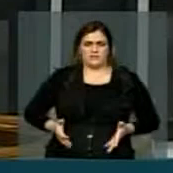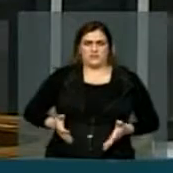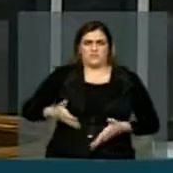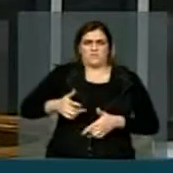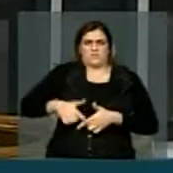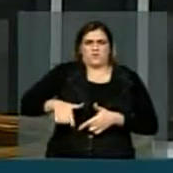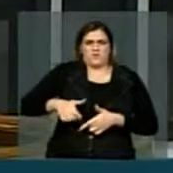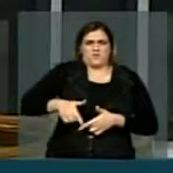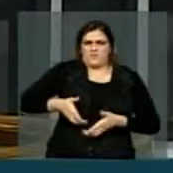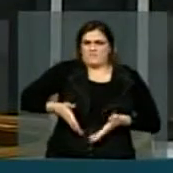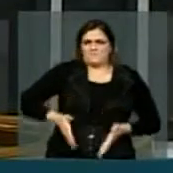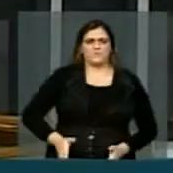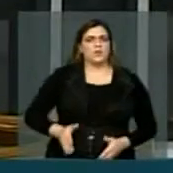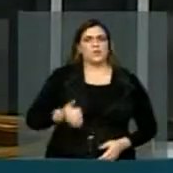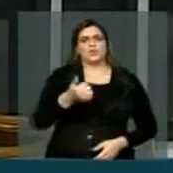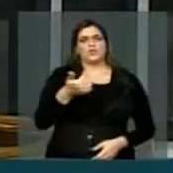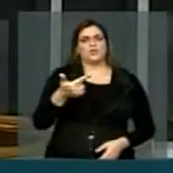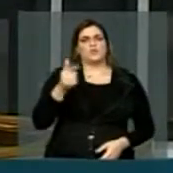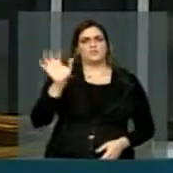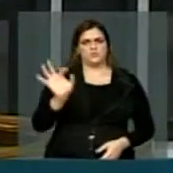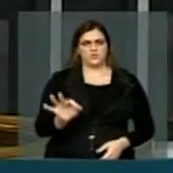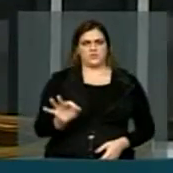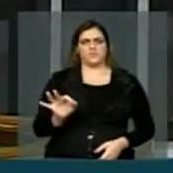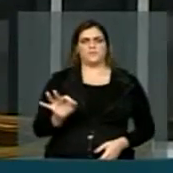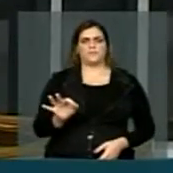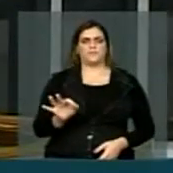obstruído, 12%,